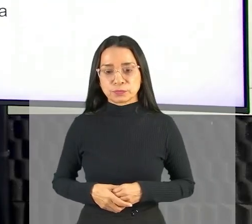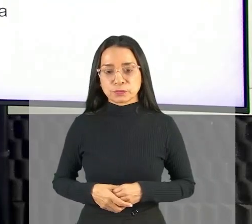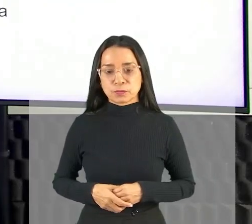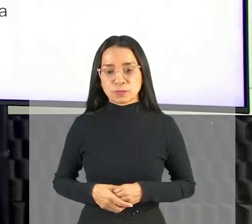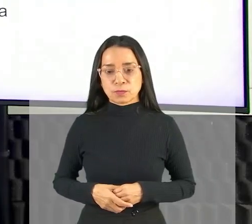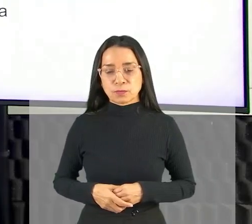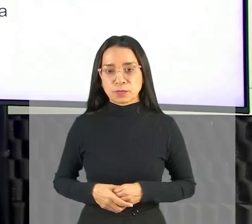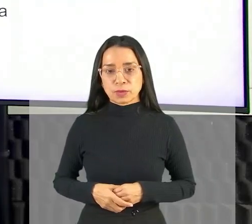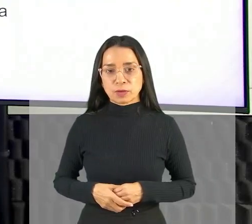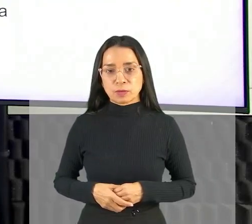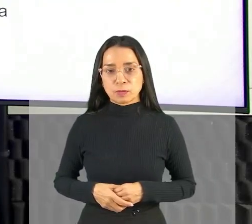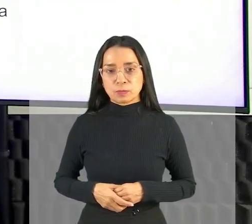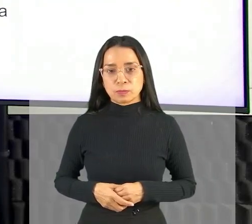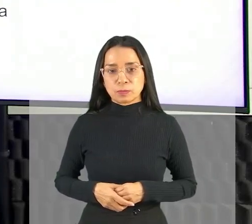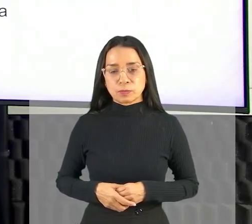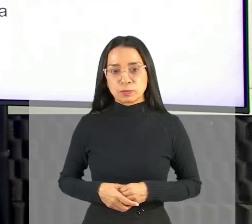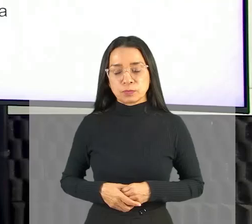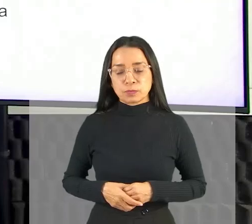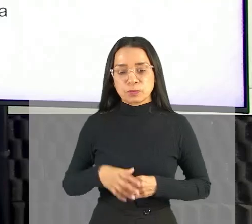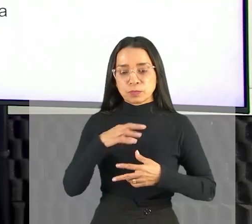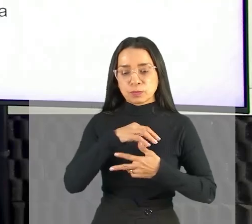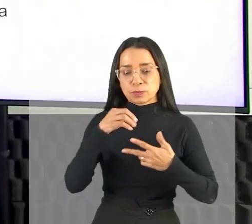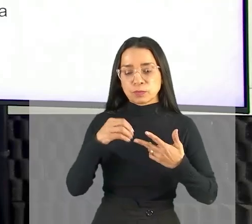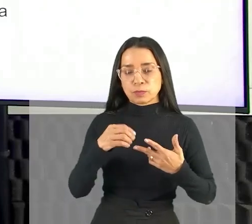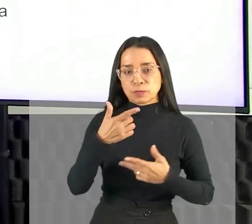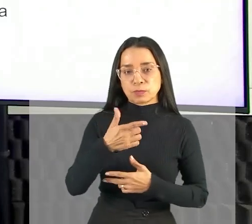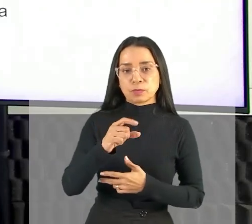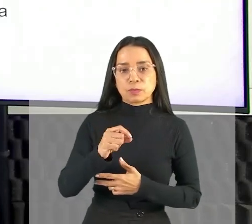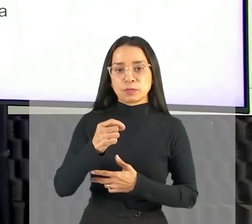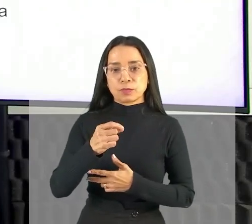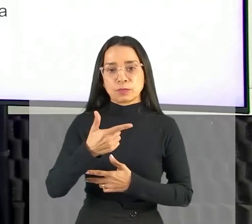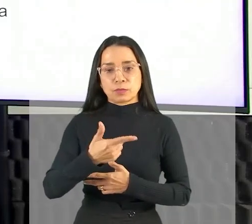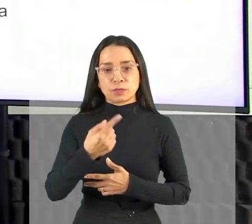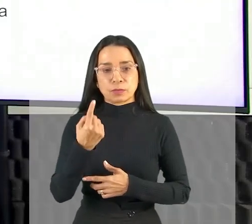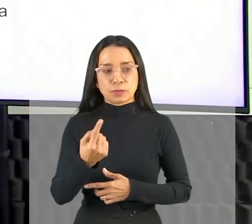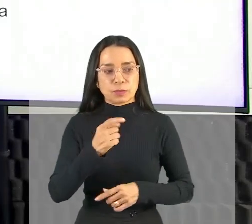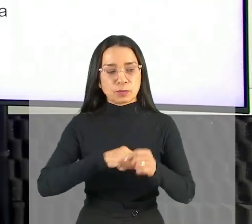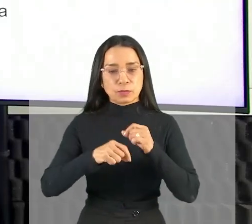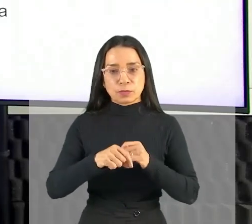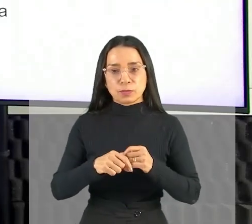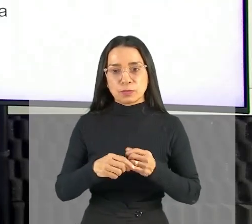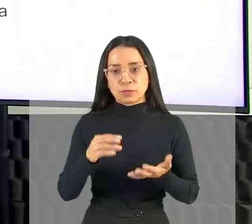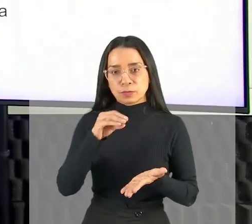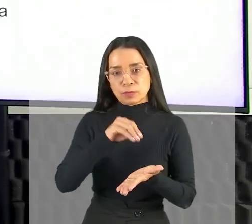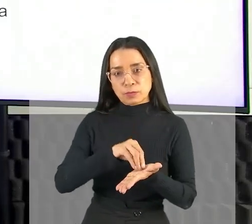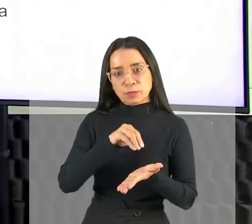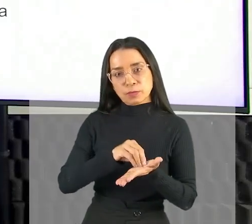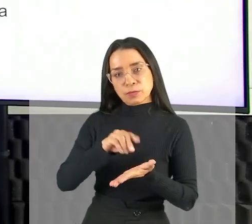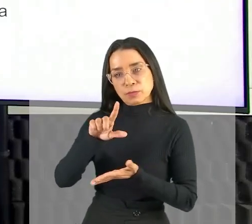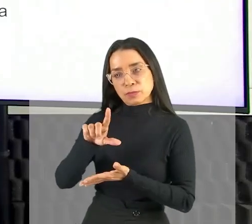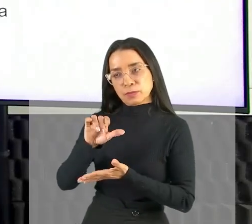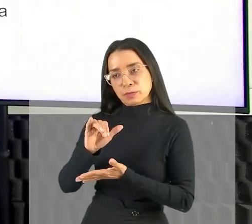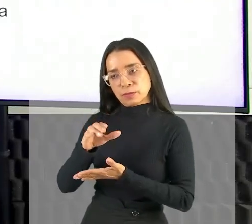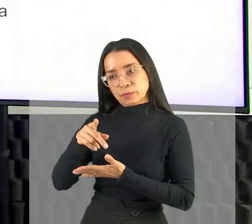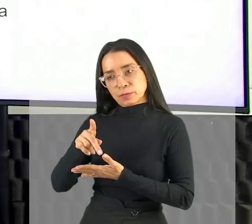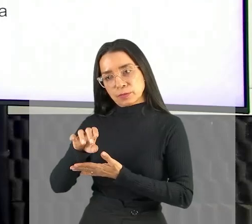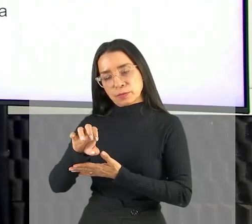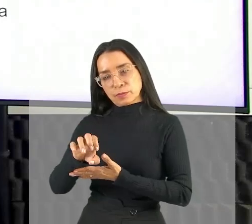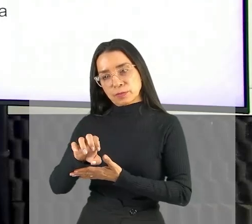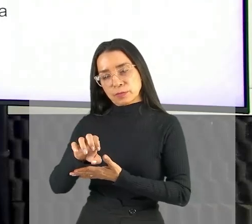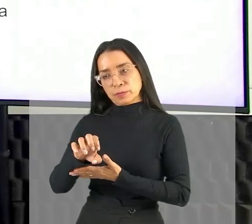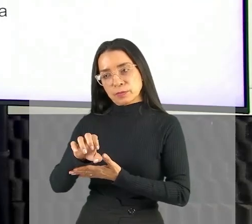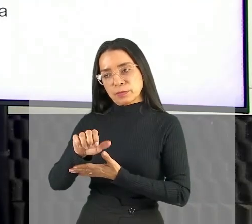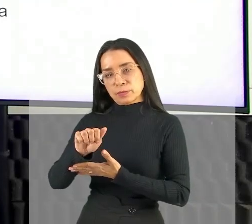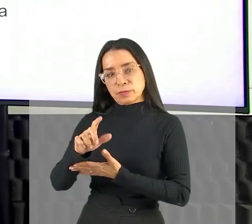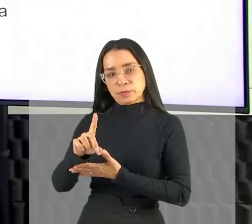Enem 2021 a deficiência de lipase ácida eh lisos